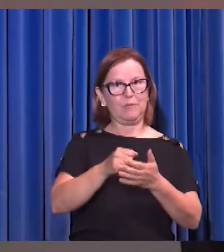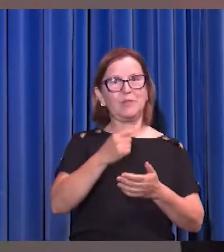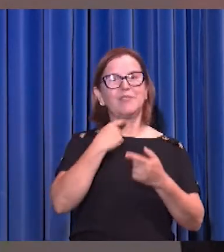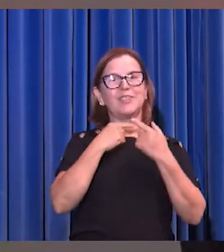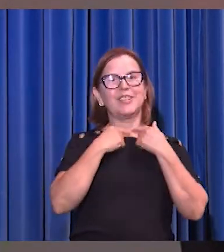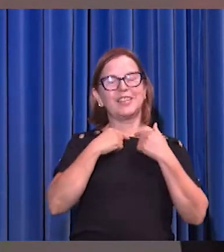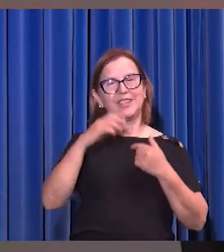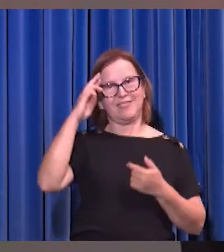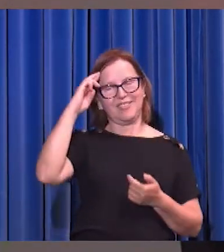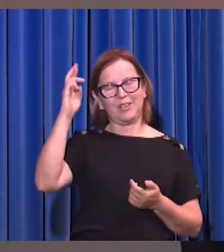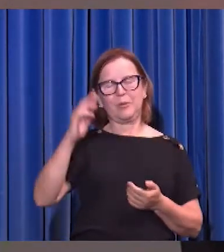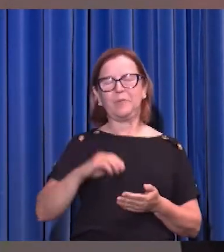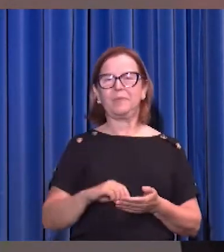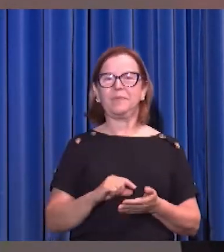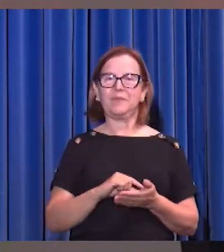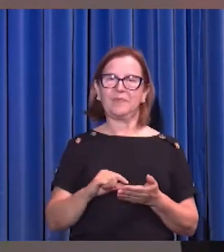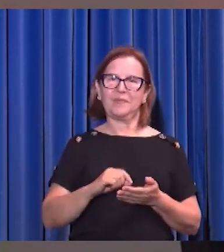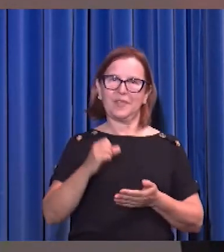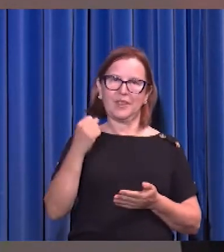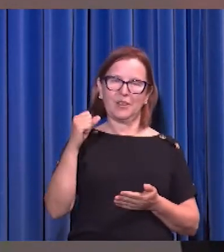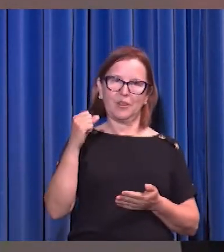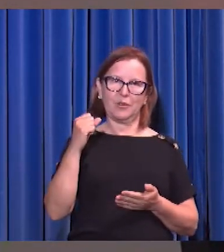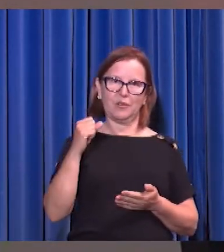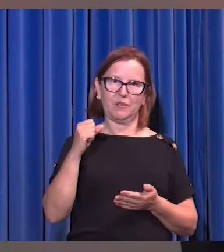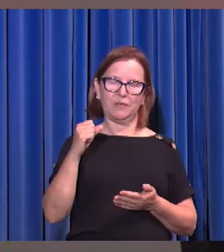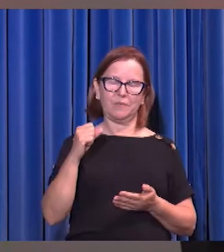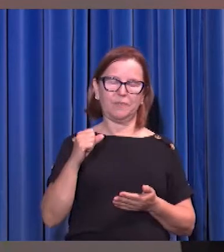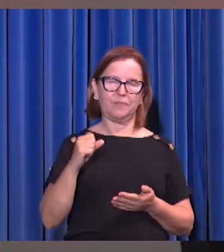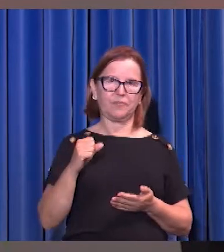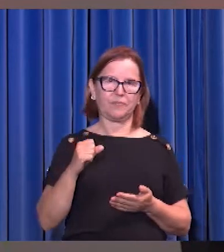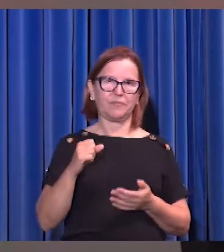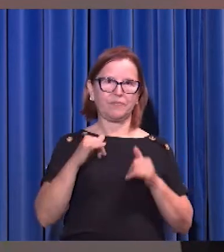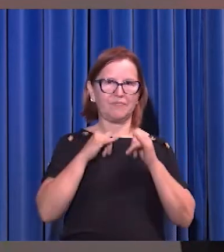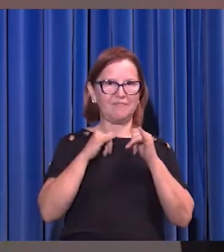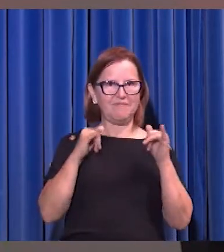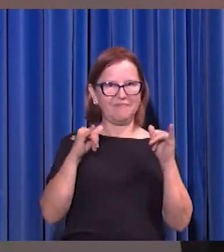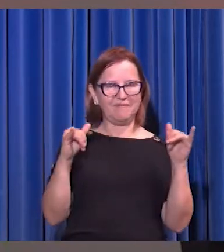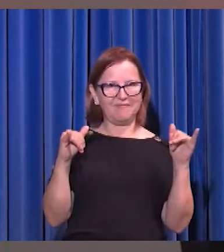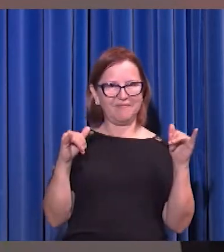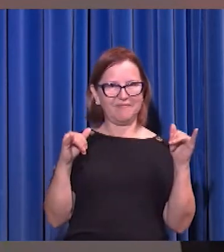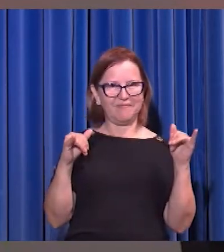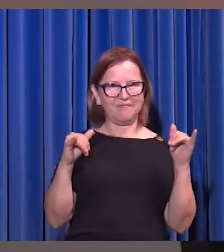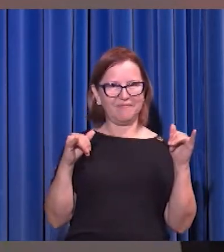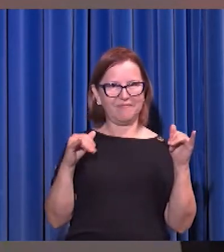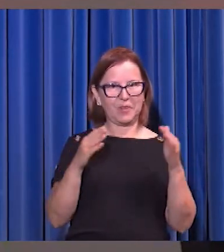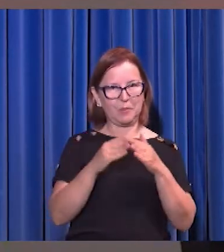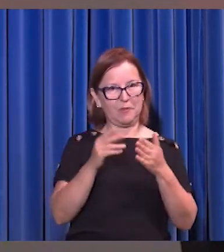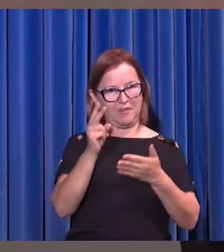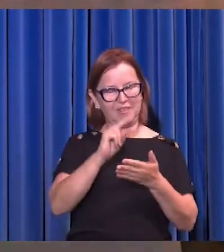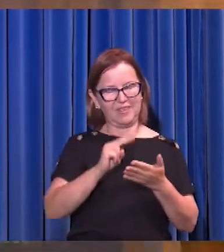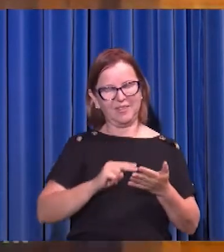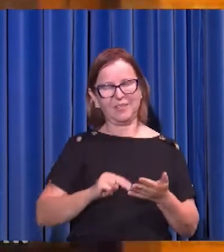Bom, o versículo 8, que nós vamos começar hoje aqui, diz, você pode ler, por favor, Vanderlei?